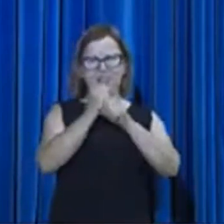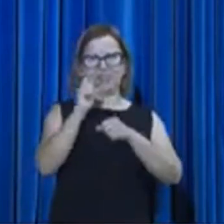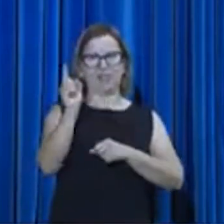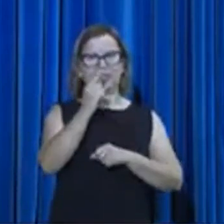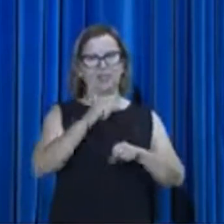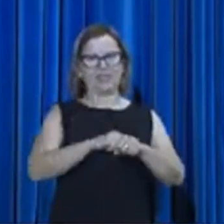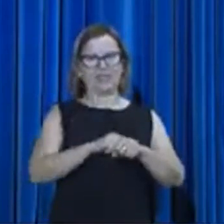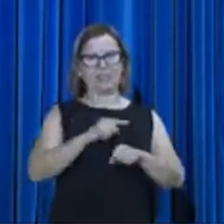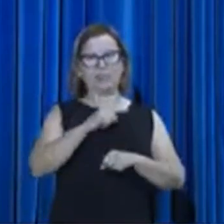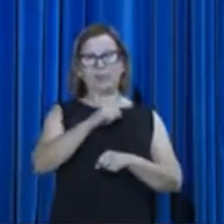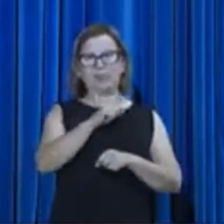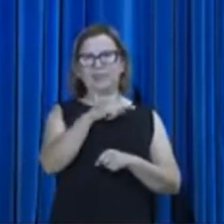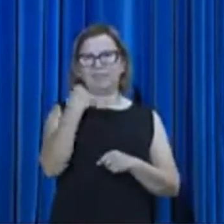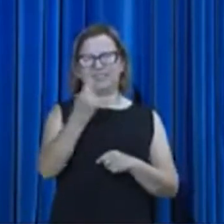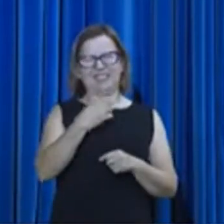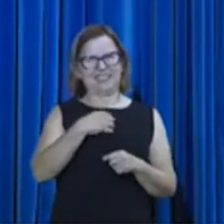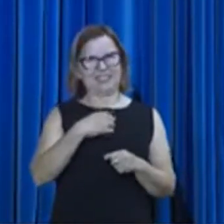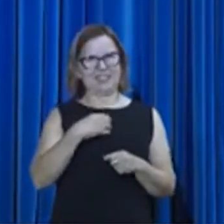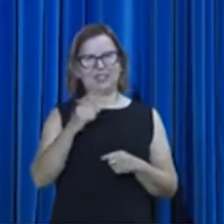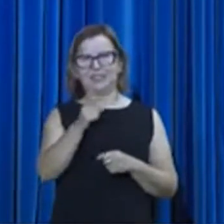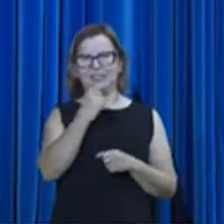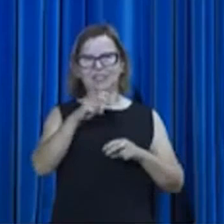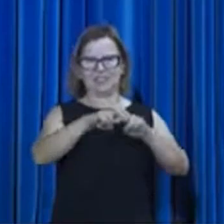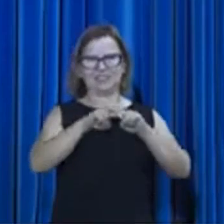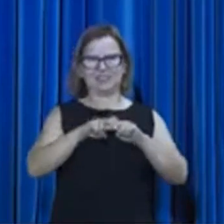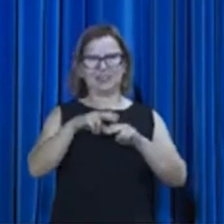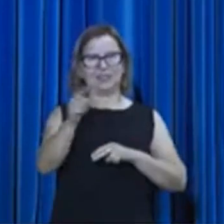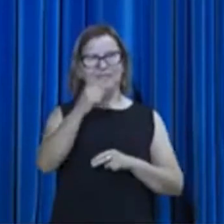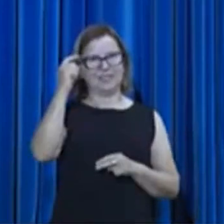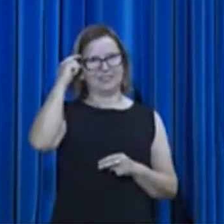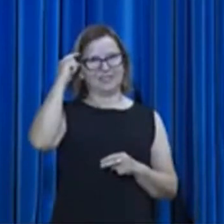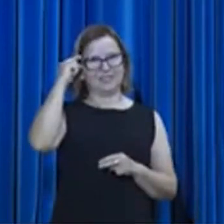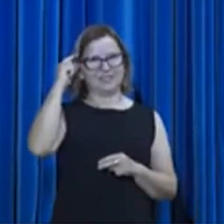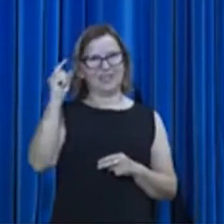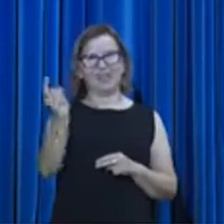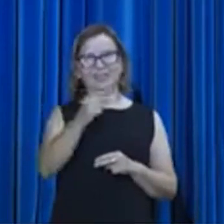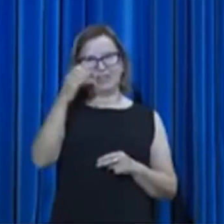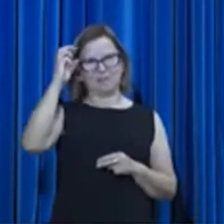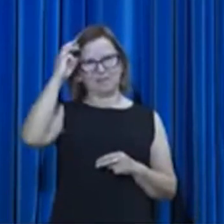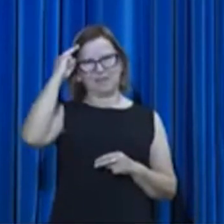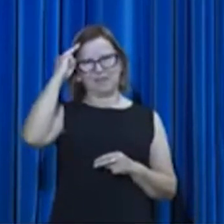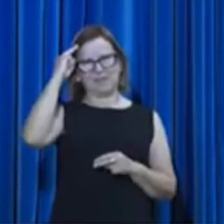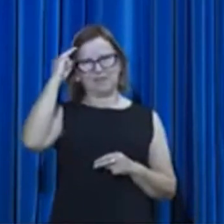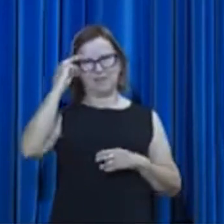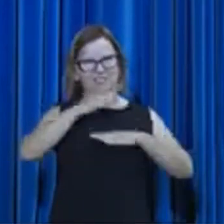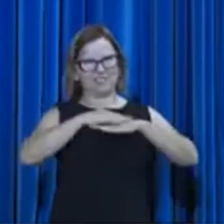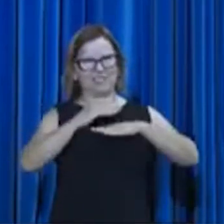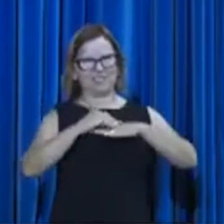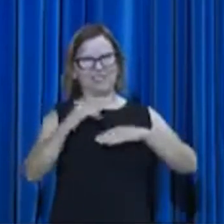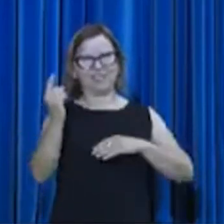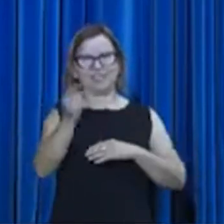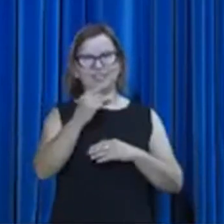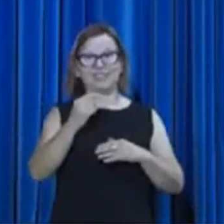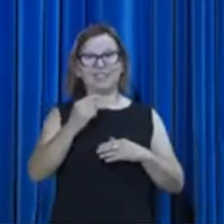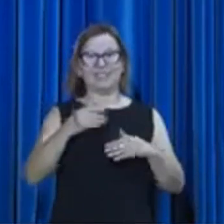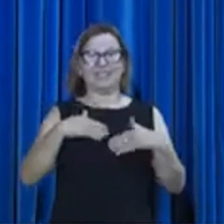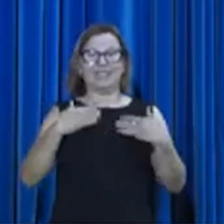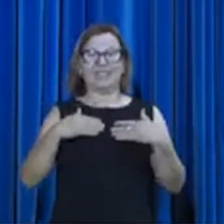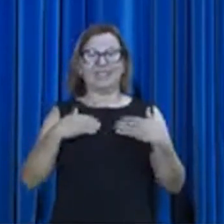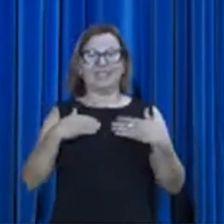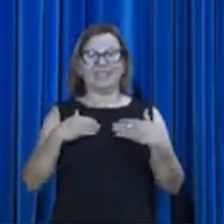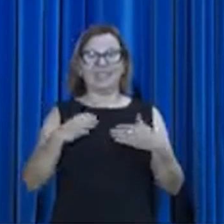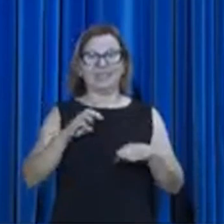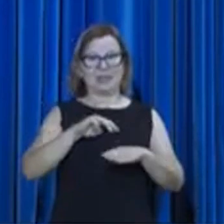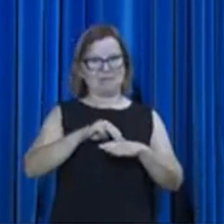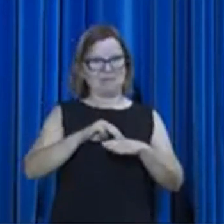nossos sentidos, nossa razão, nosso intelecto, nossa memória, afeições, nossos privilégios como membros